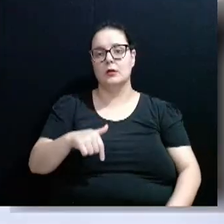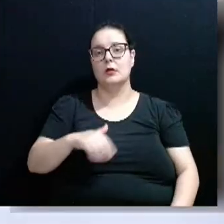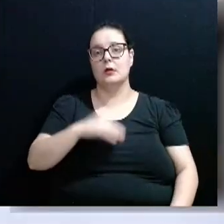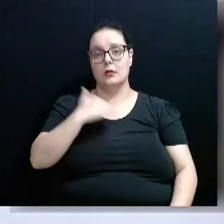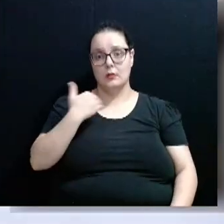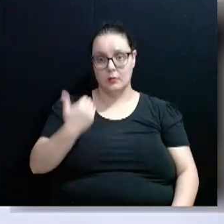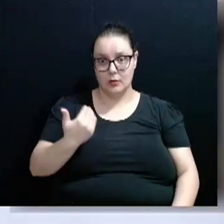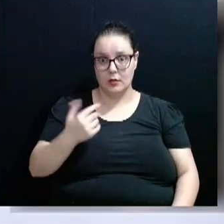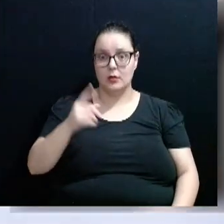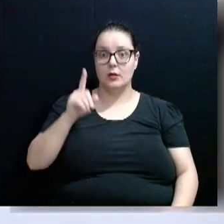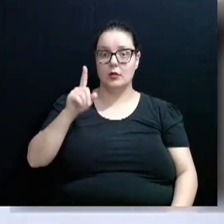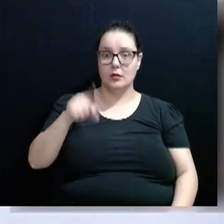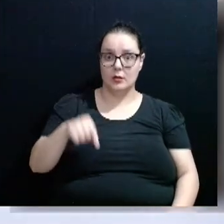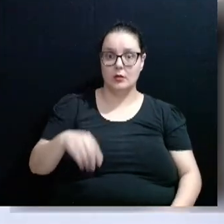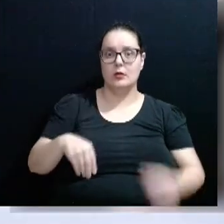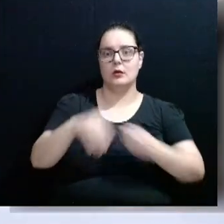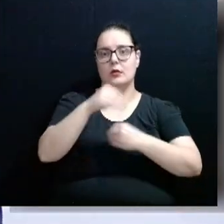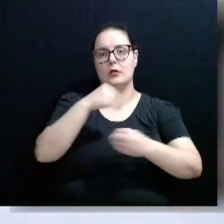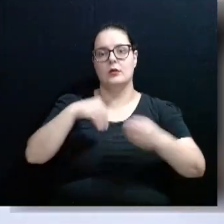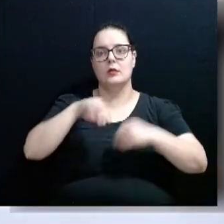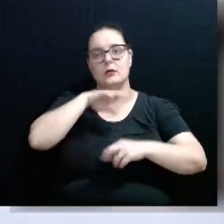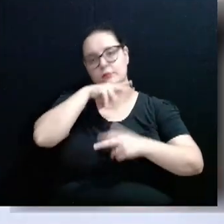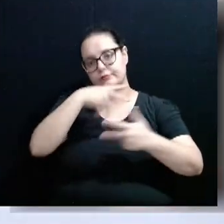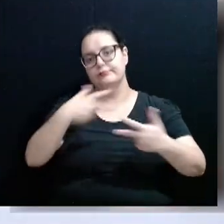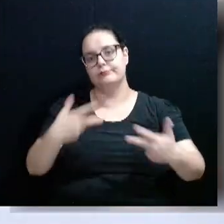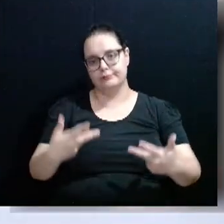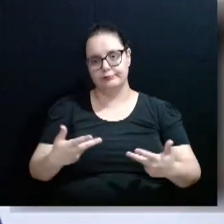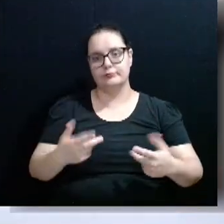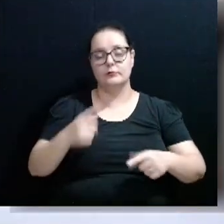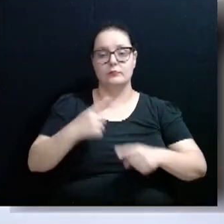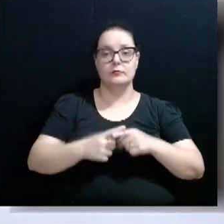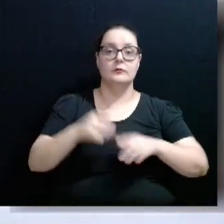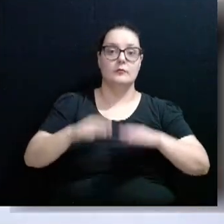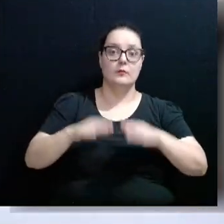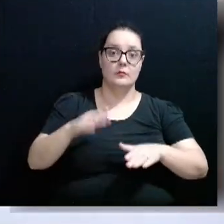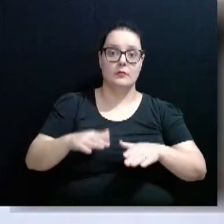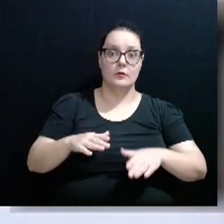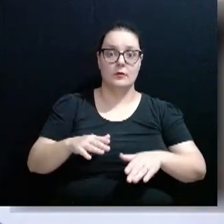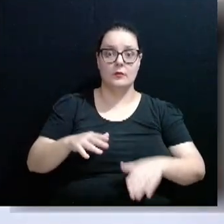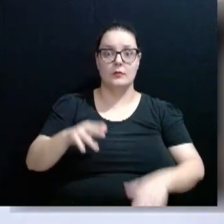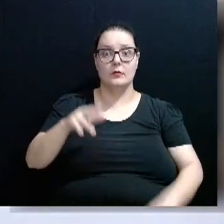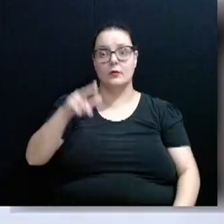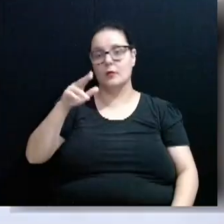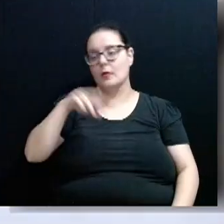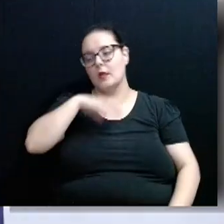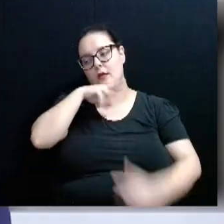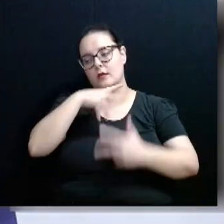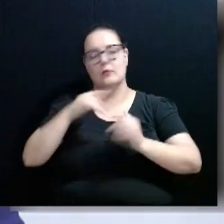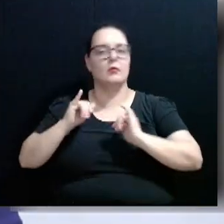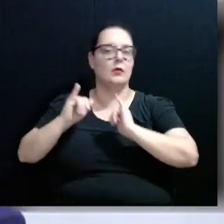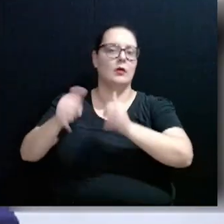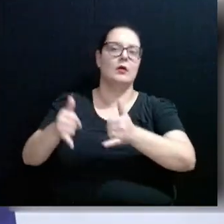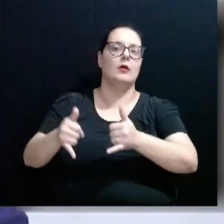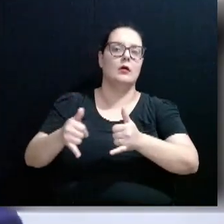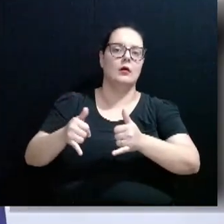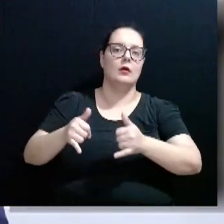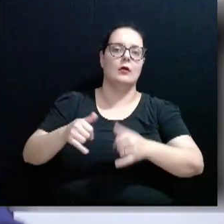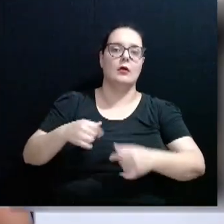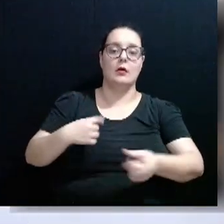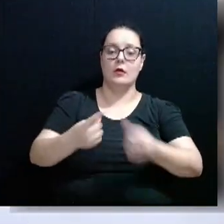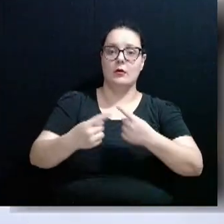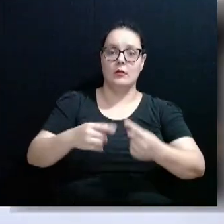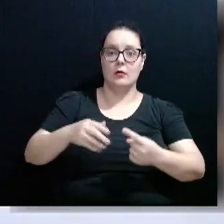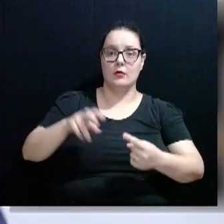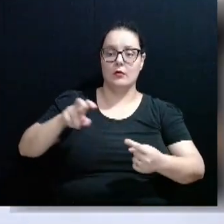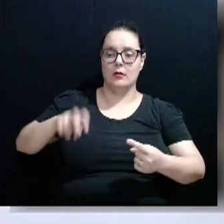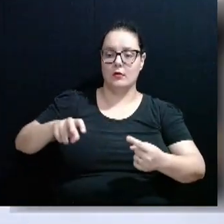estão envolvidos esses animais. Porque muitas vezes esses animais são abandonados, aí os animais vão para as pistas, principalmente a John Boy do Lope,